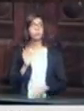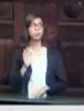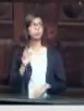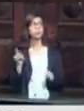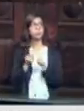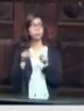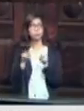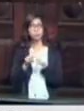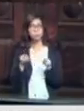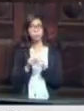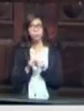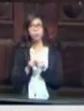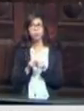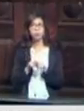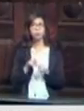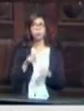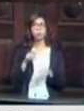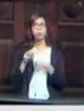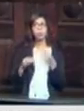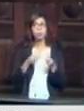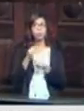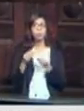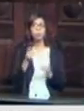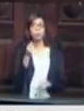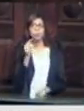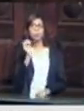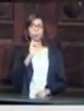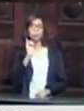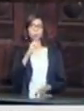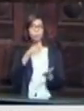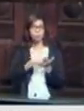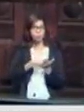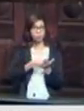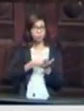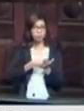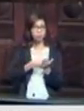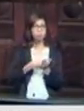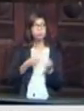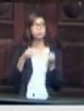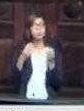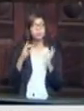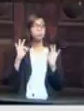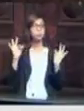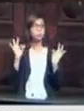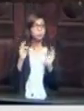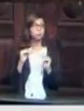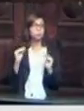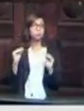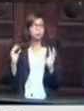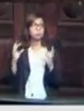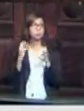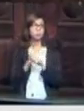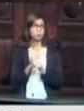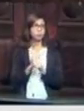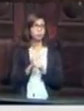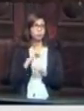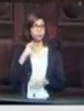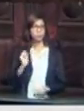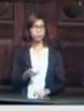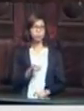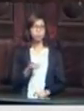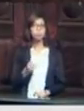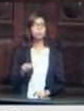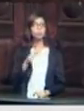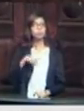entrar também na questão tributária, para pegar tudo. Ou seja, um